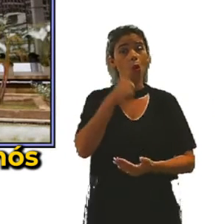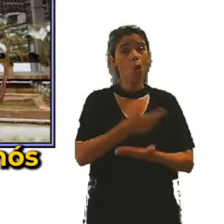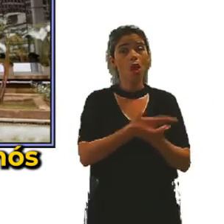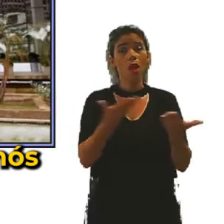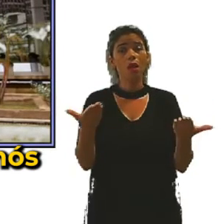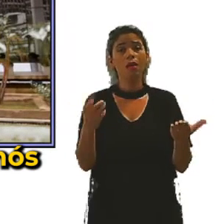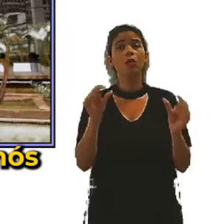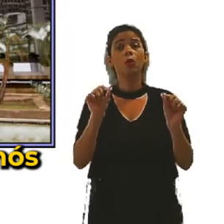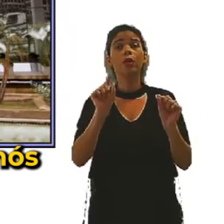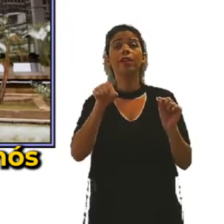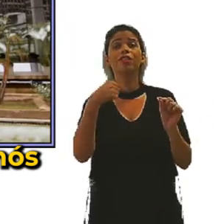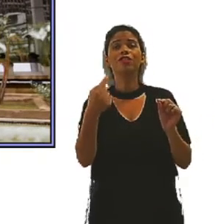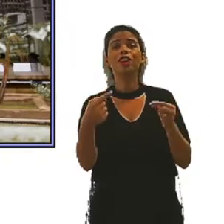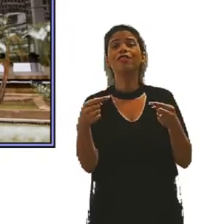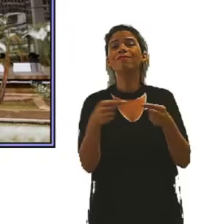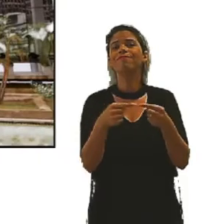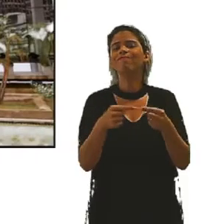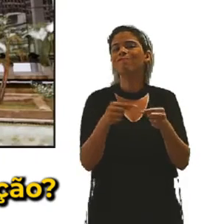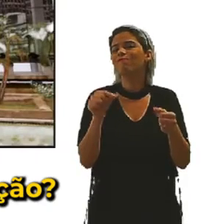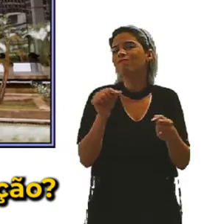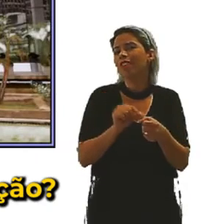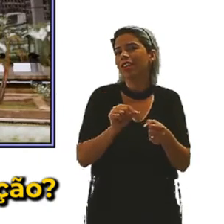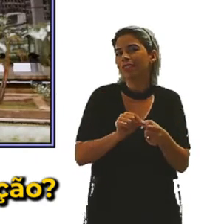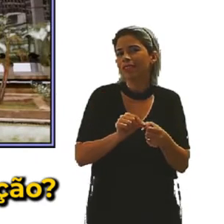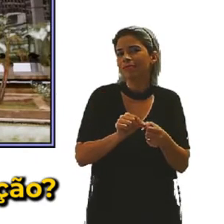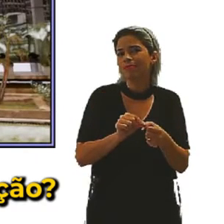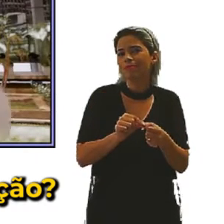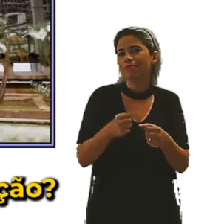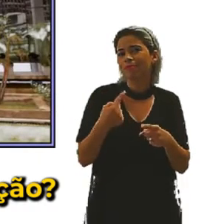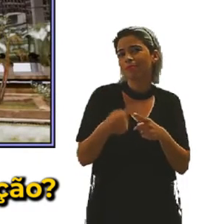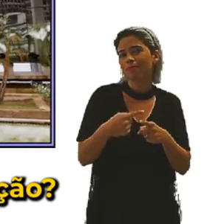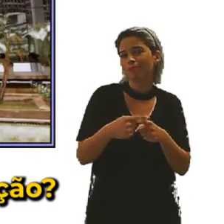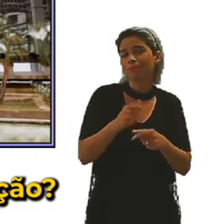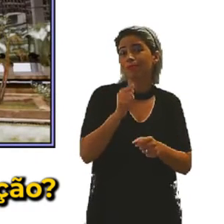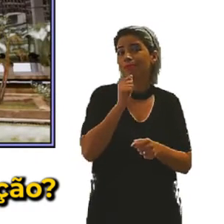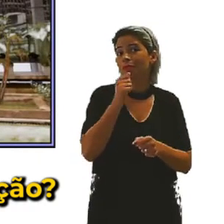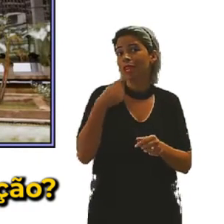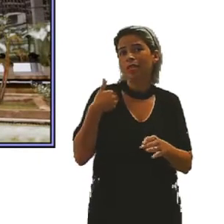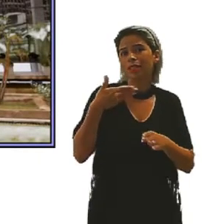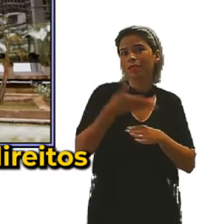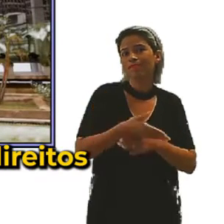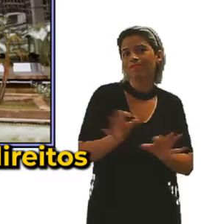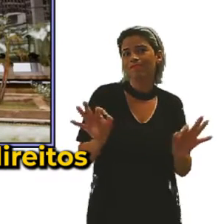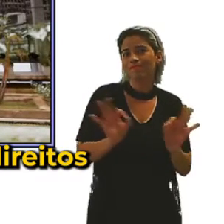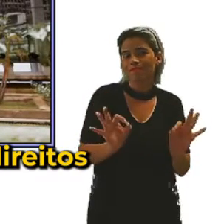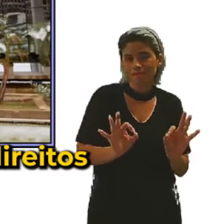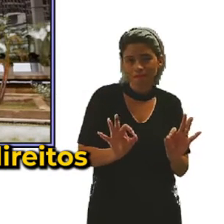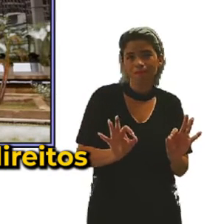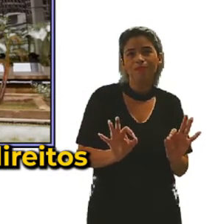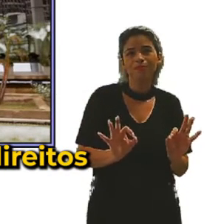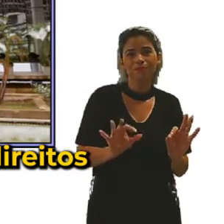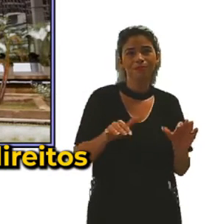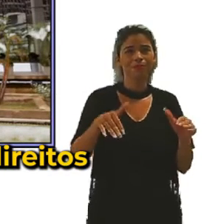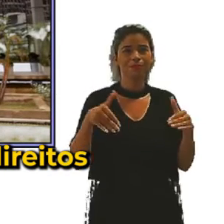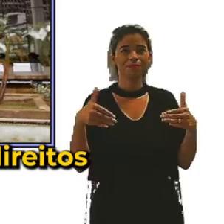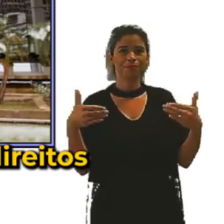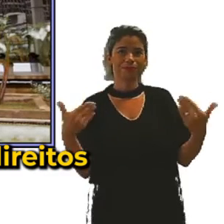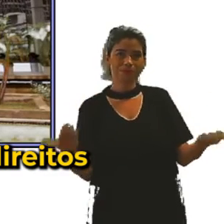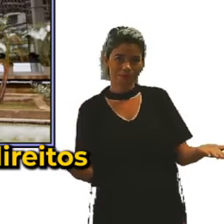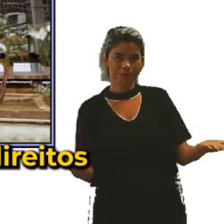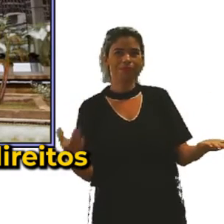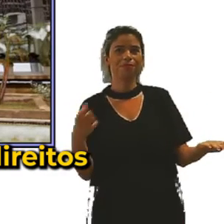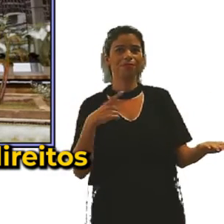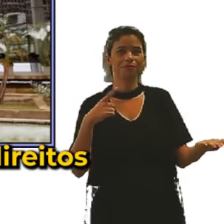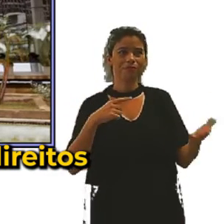O que nós poderíamos ter feito? Por que nós não intervimos nessa situação, né? Então, diante das